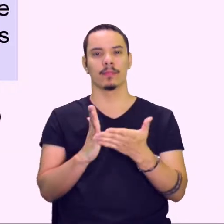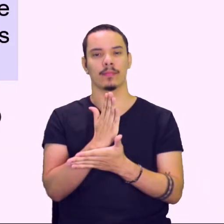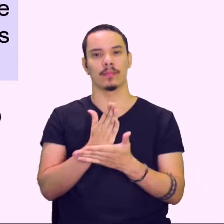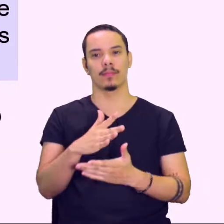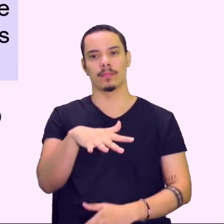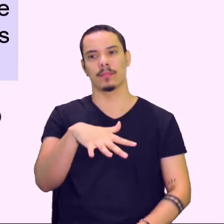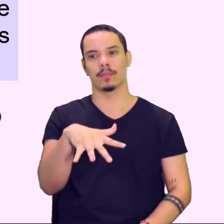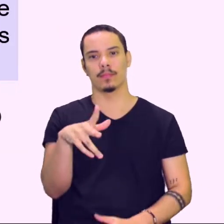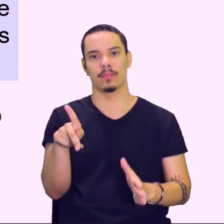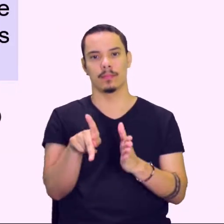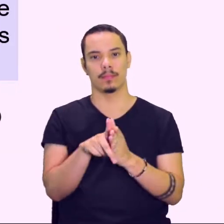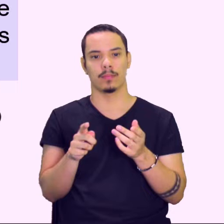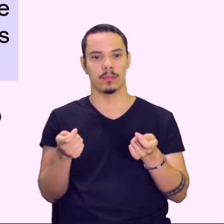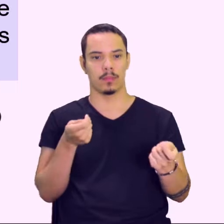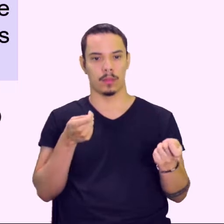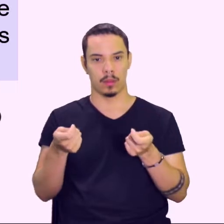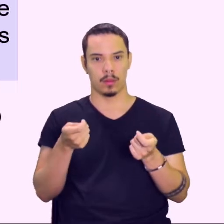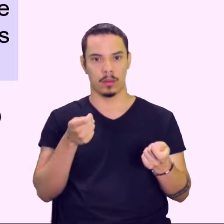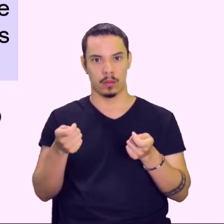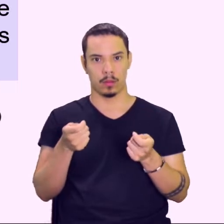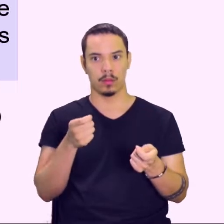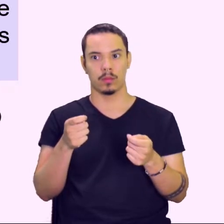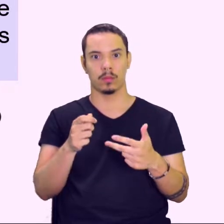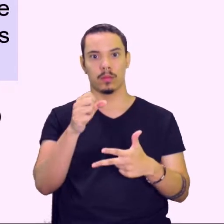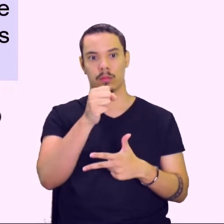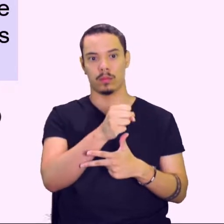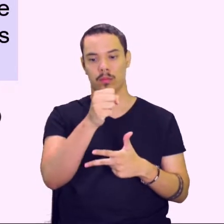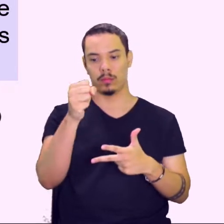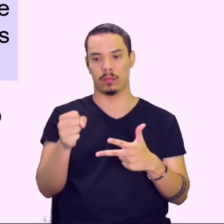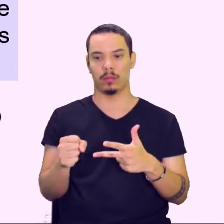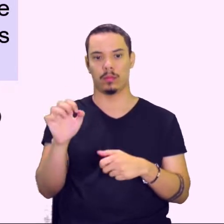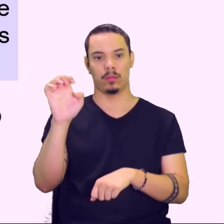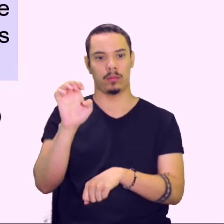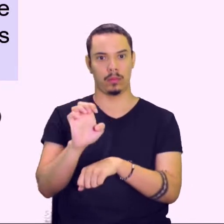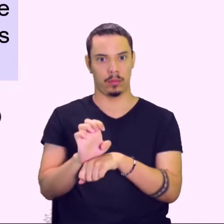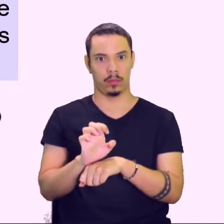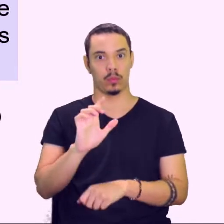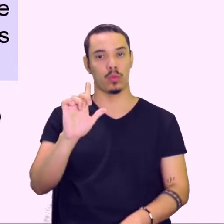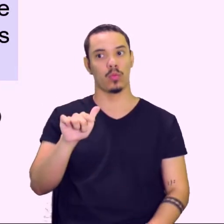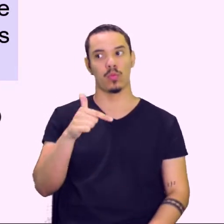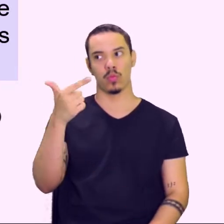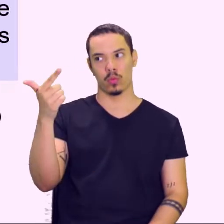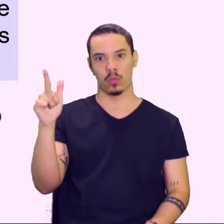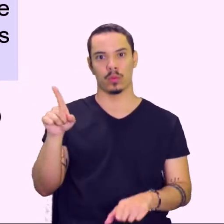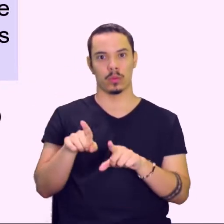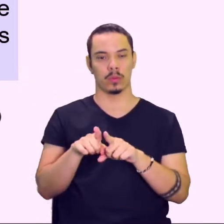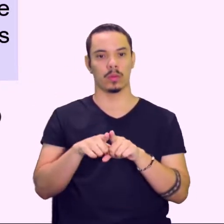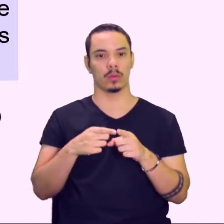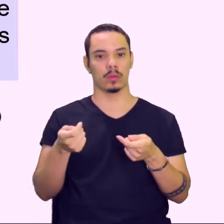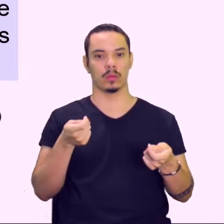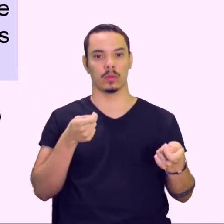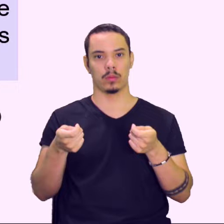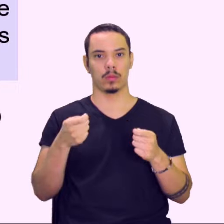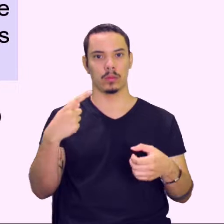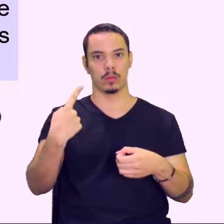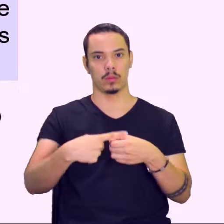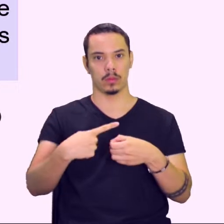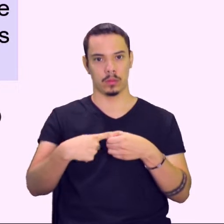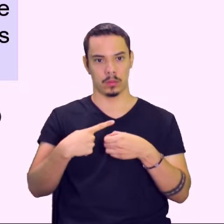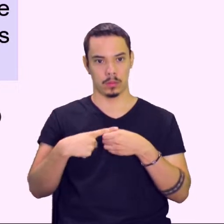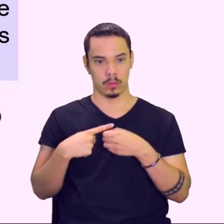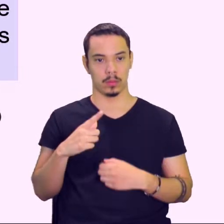são controladas pelo poder público estadual, tem outras que são controladas pela municipal e